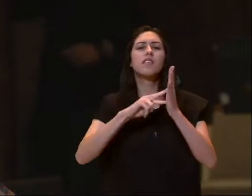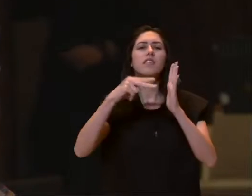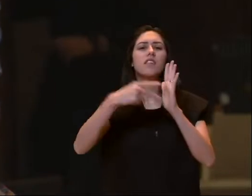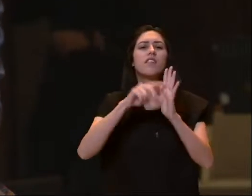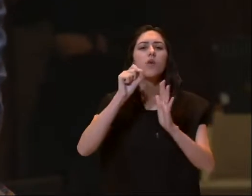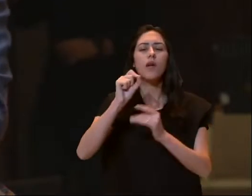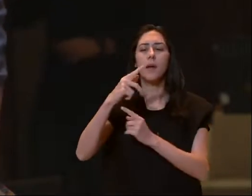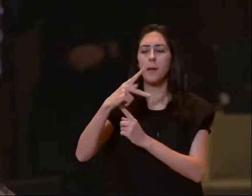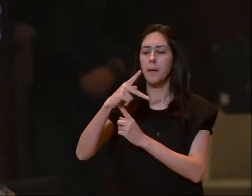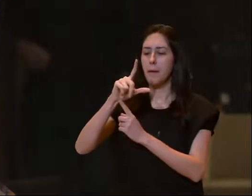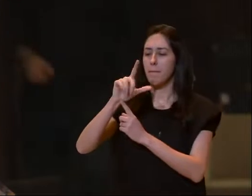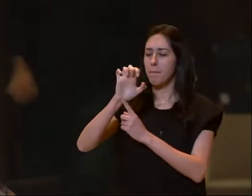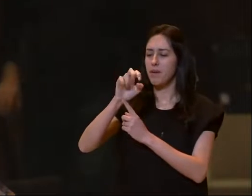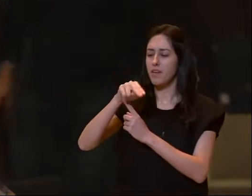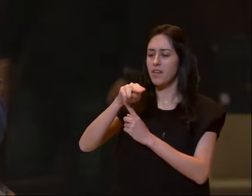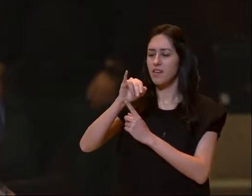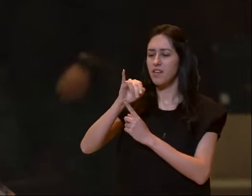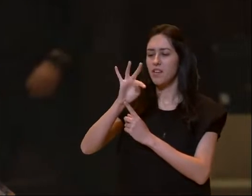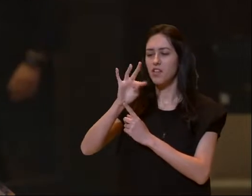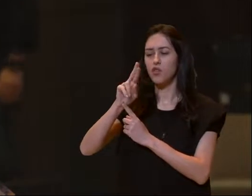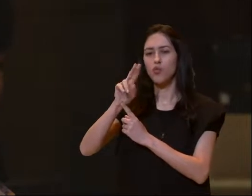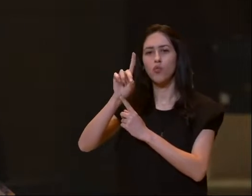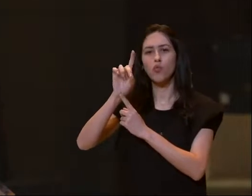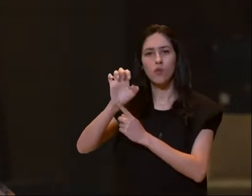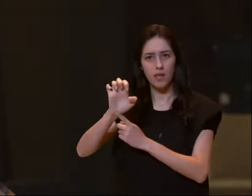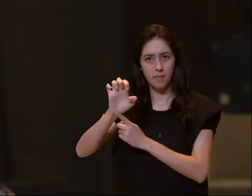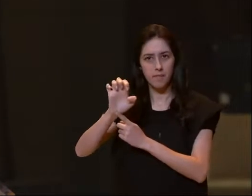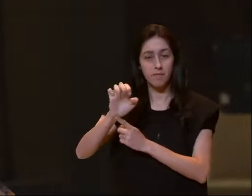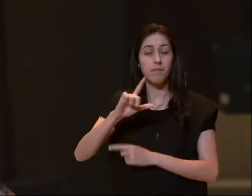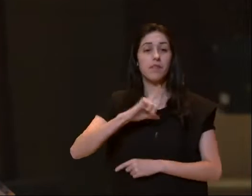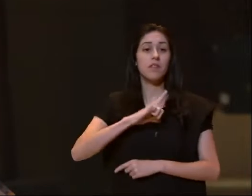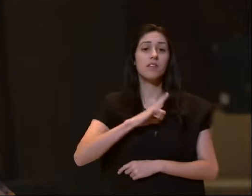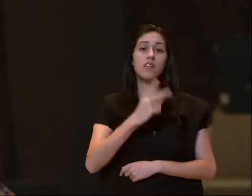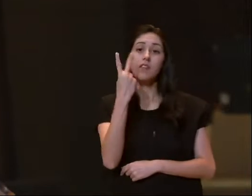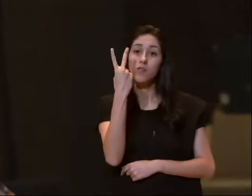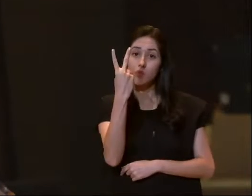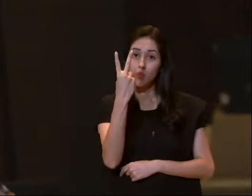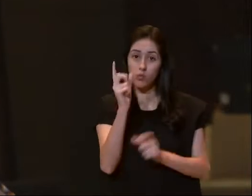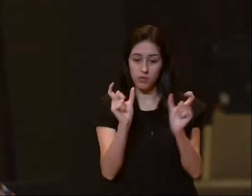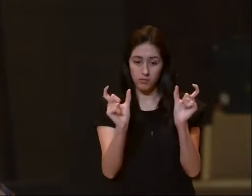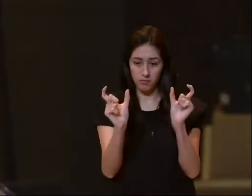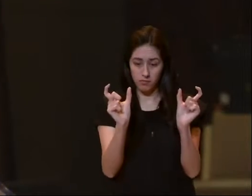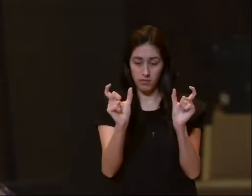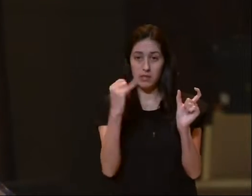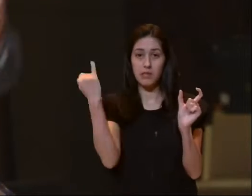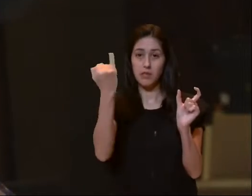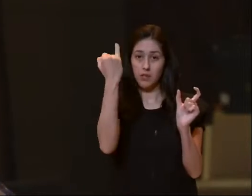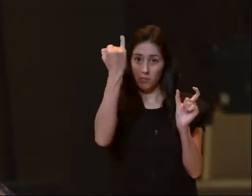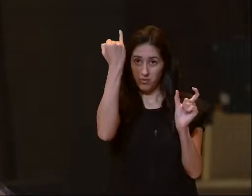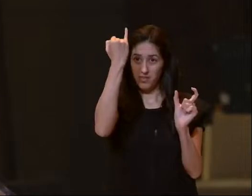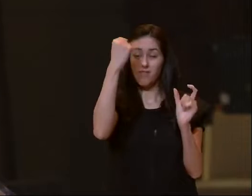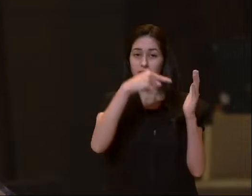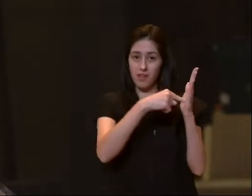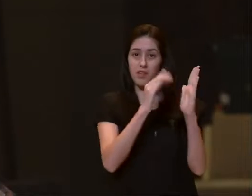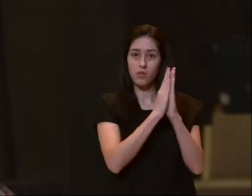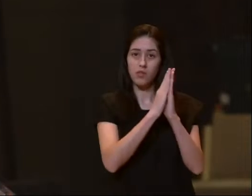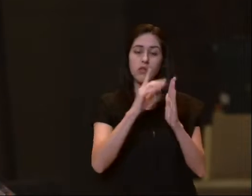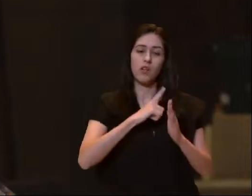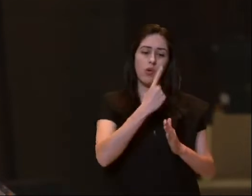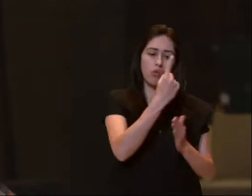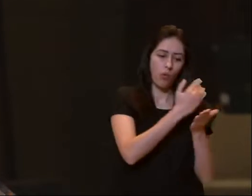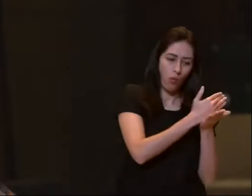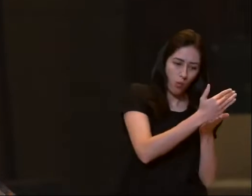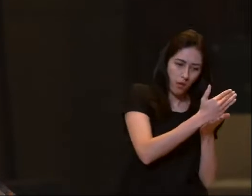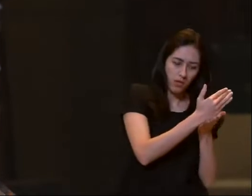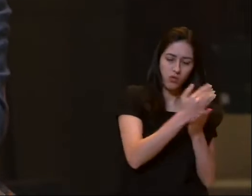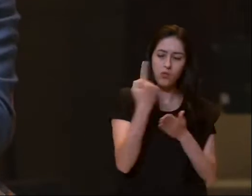plenitude. E existem duas palavras-chave aqui nessa oração. Uma no começo e